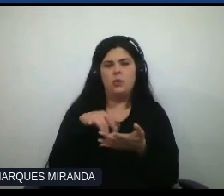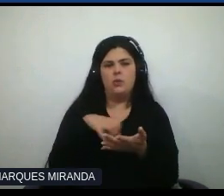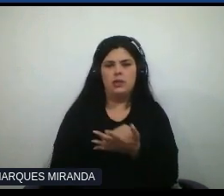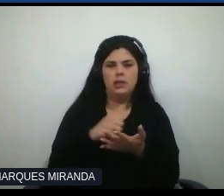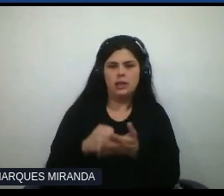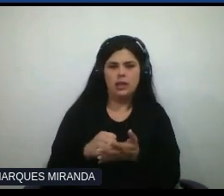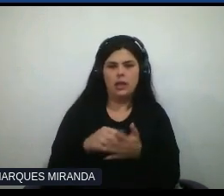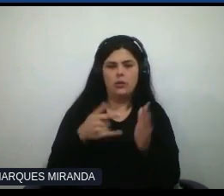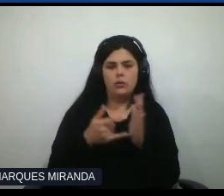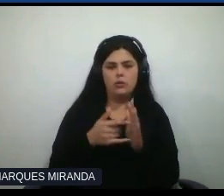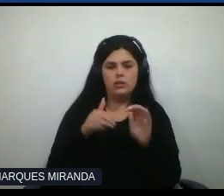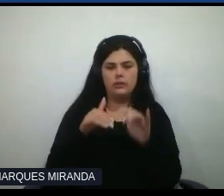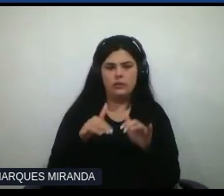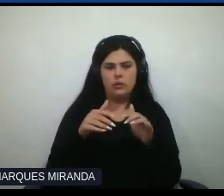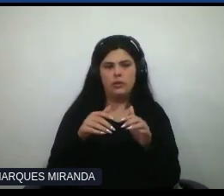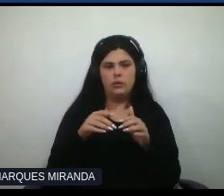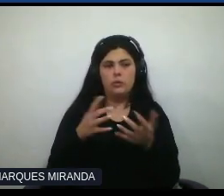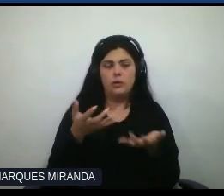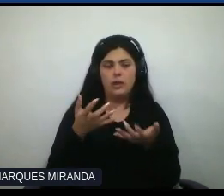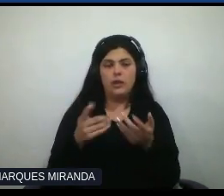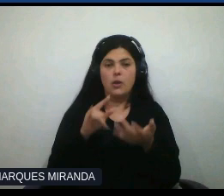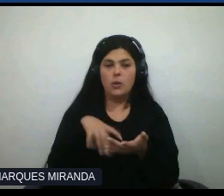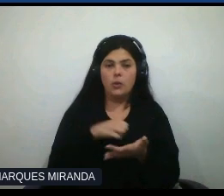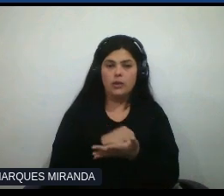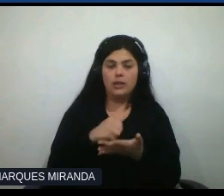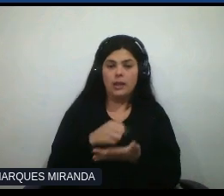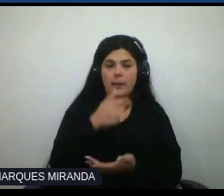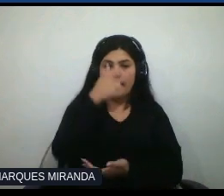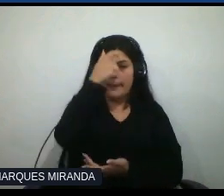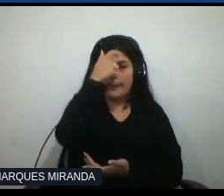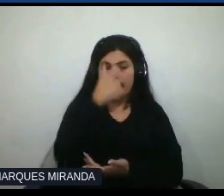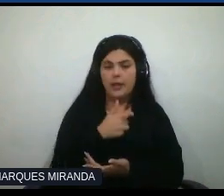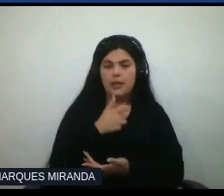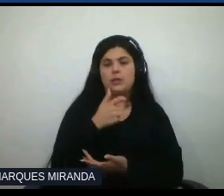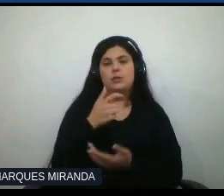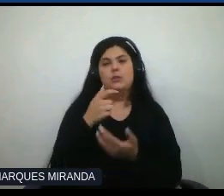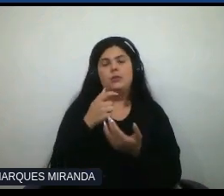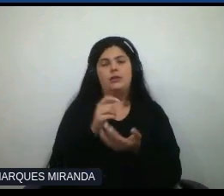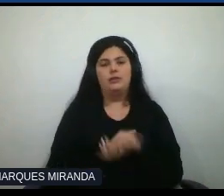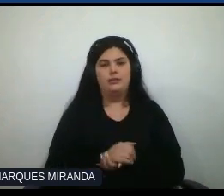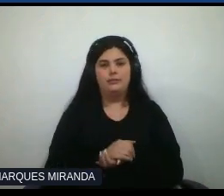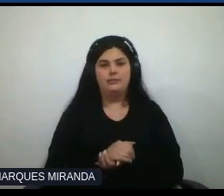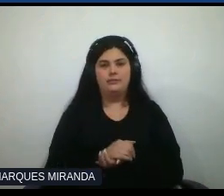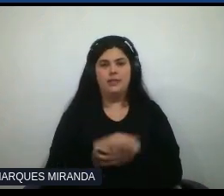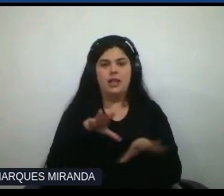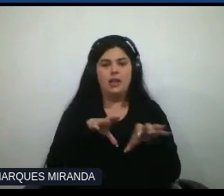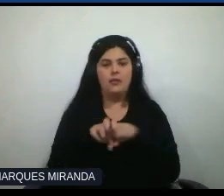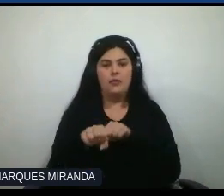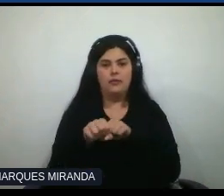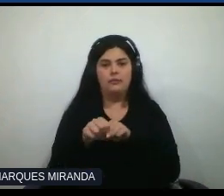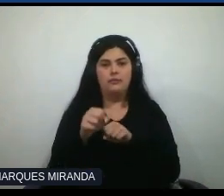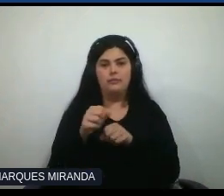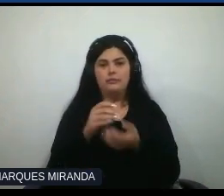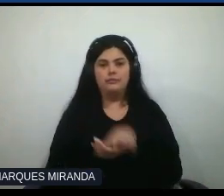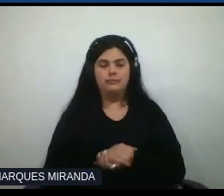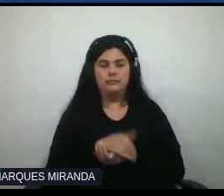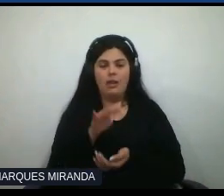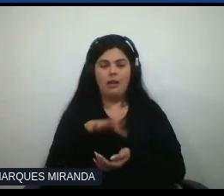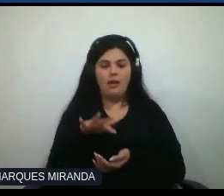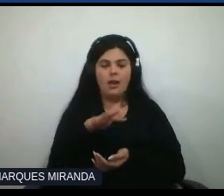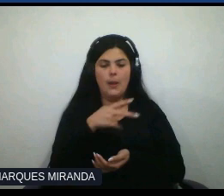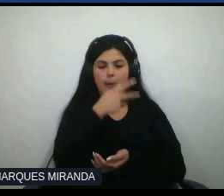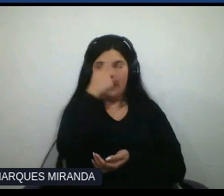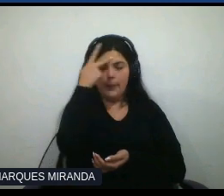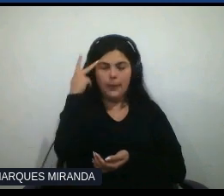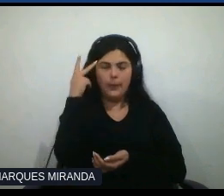só o desenvolvedor. Você quer contratar a pessoa que traz por trás daquela capa de formação. Essa pessoa,